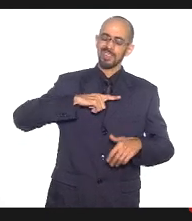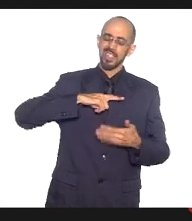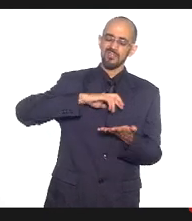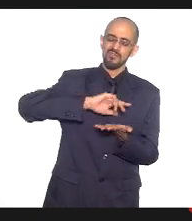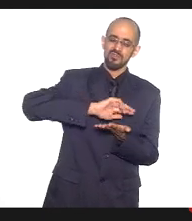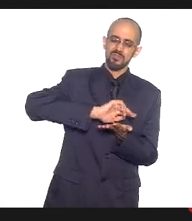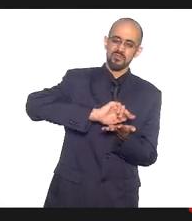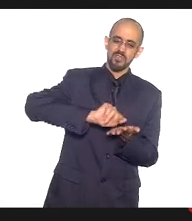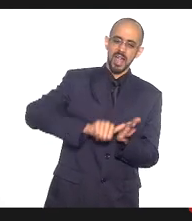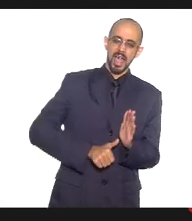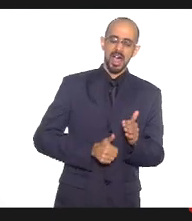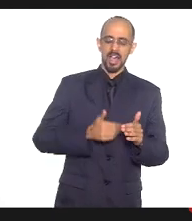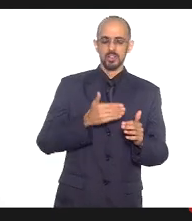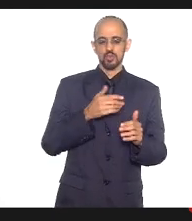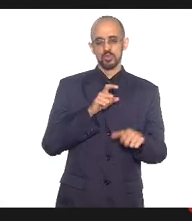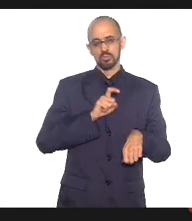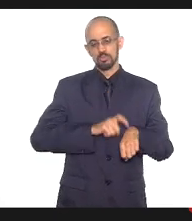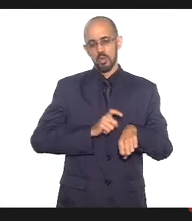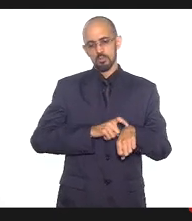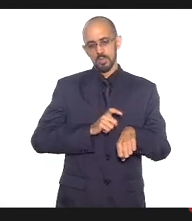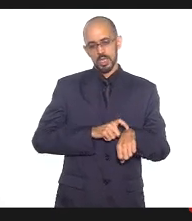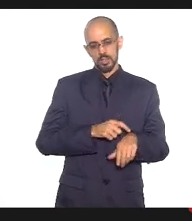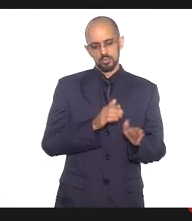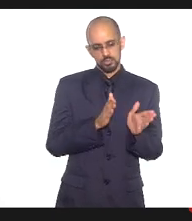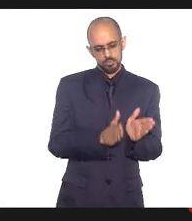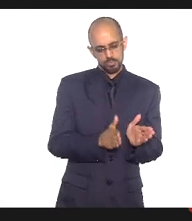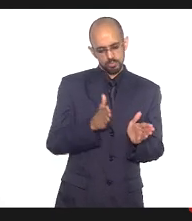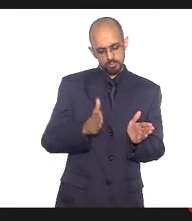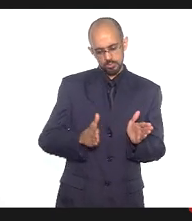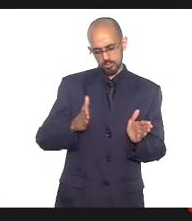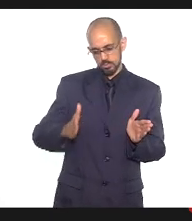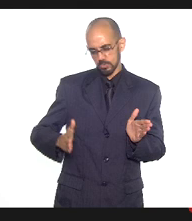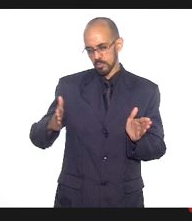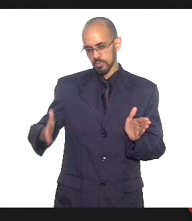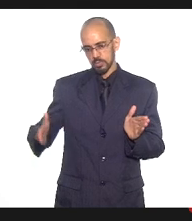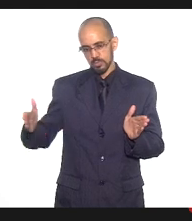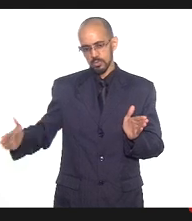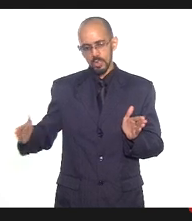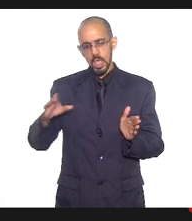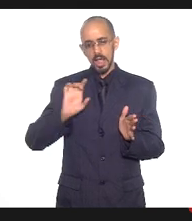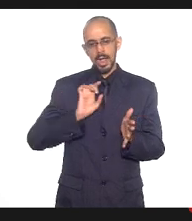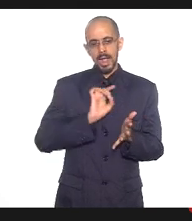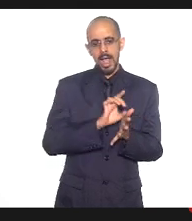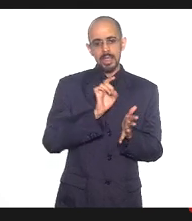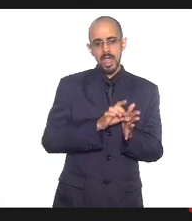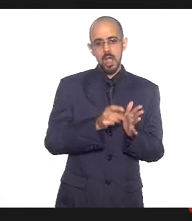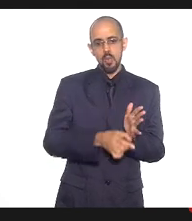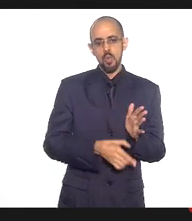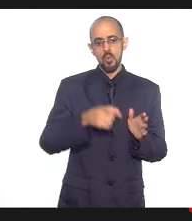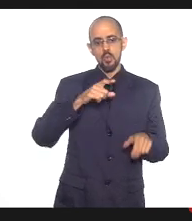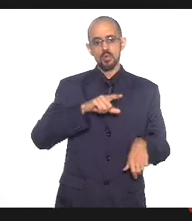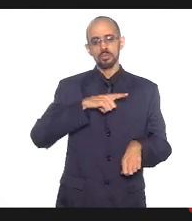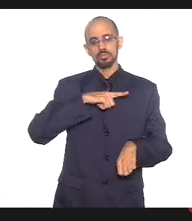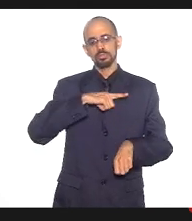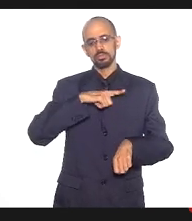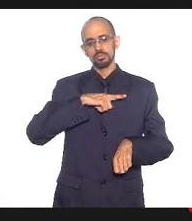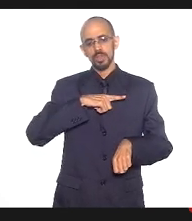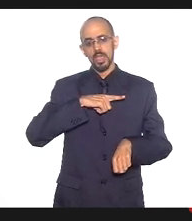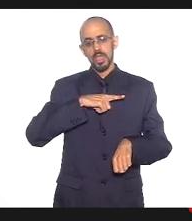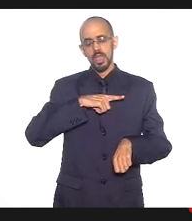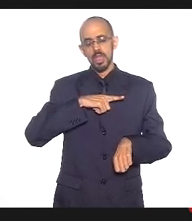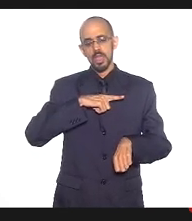diversas etapas, fases diferentes, cada um com a sua especificidade, e que tem um longo